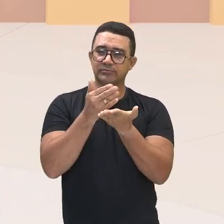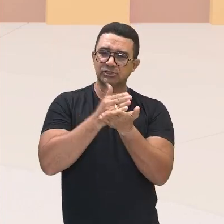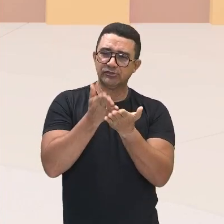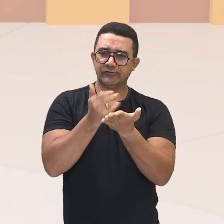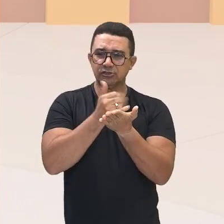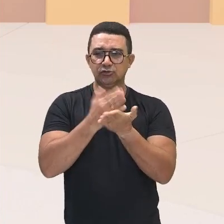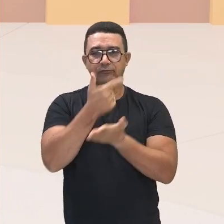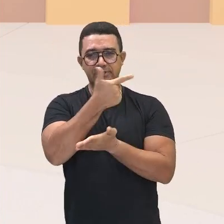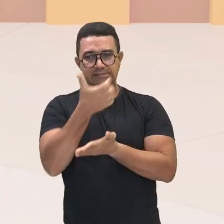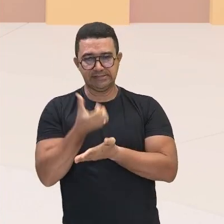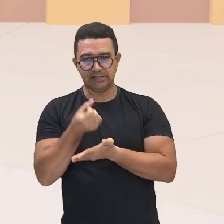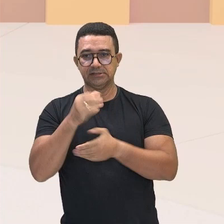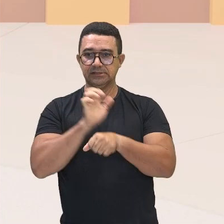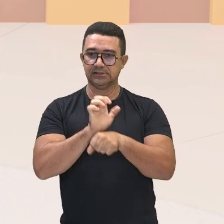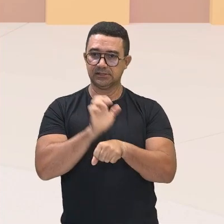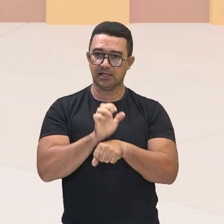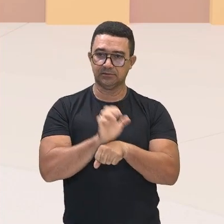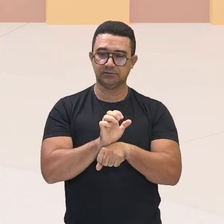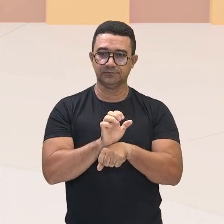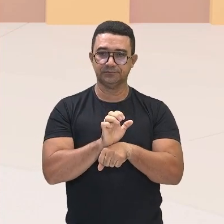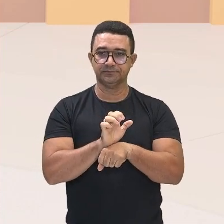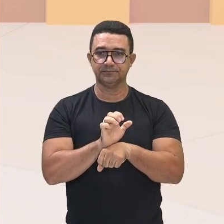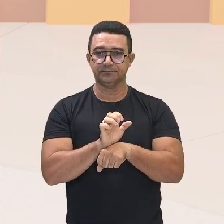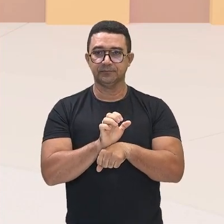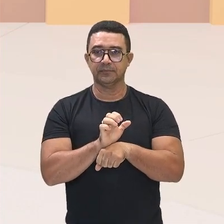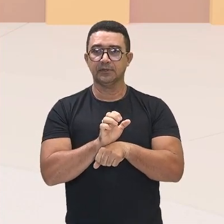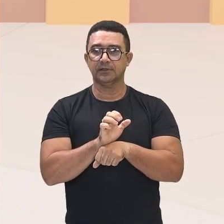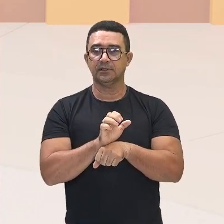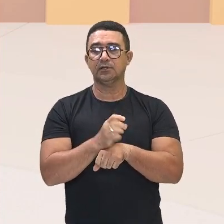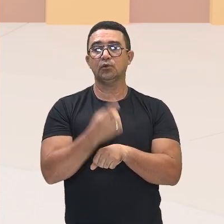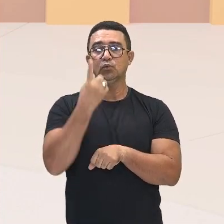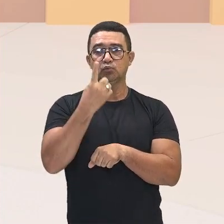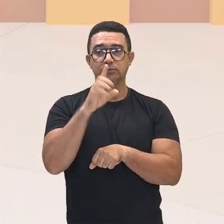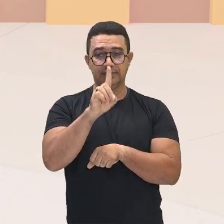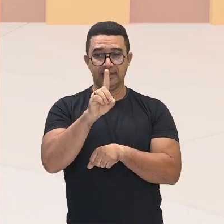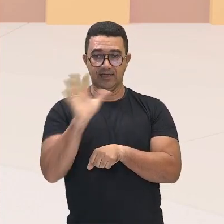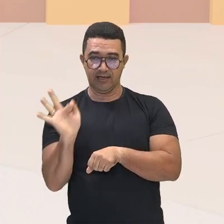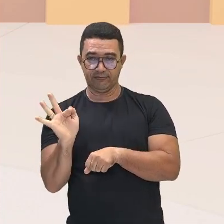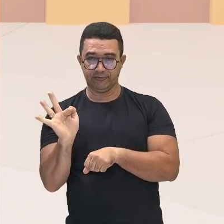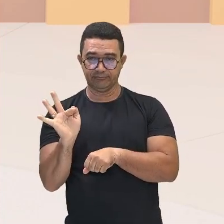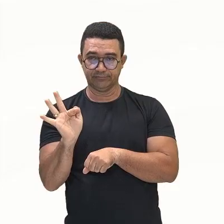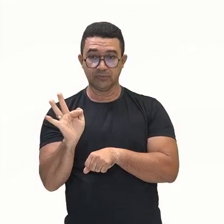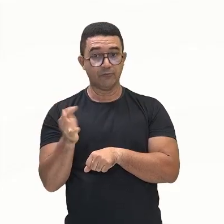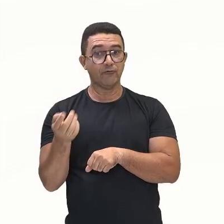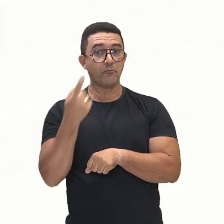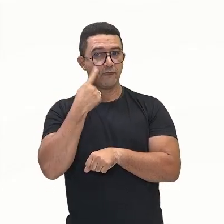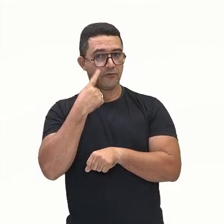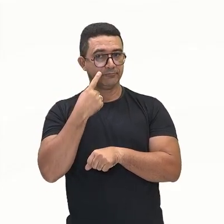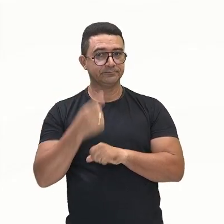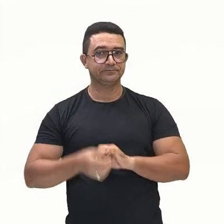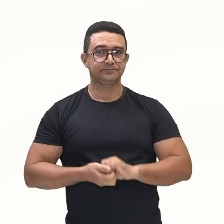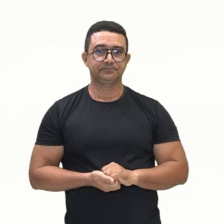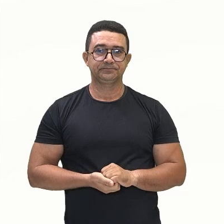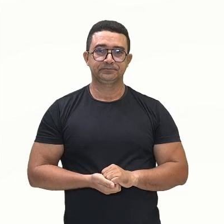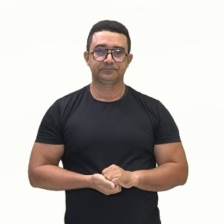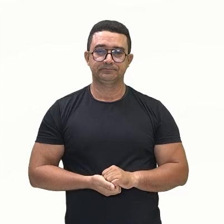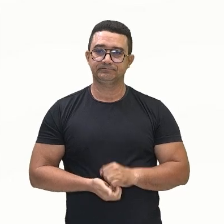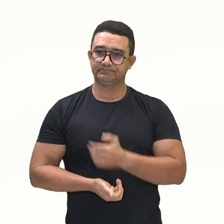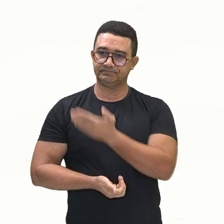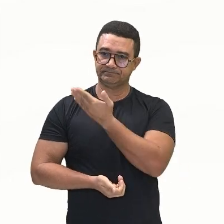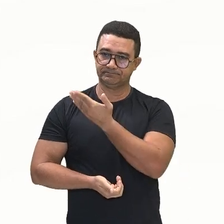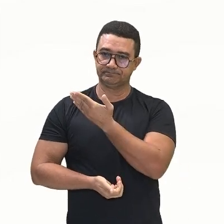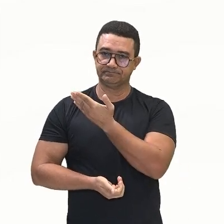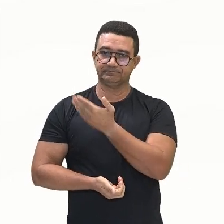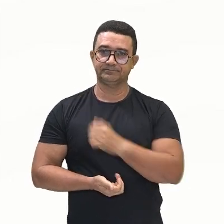26 estados, 26 unidades administrativas e um Distrito Federal. Vamos conhecer quem são. Então, nós temos agora